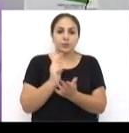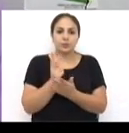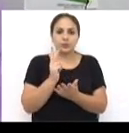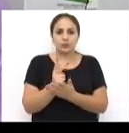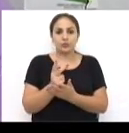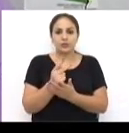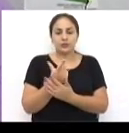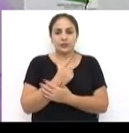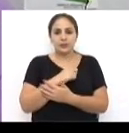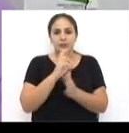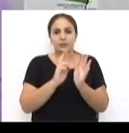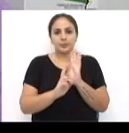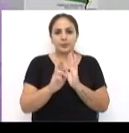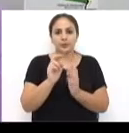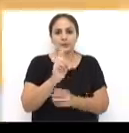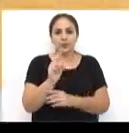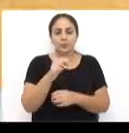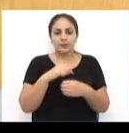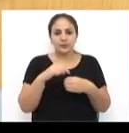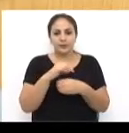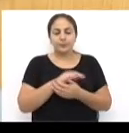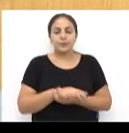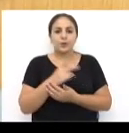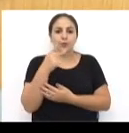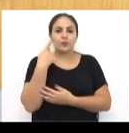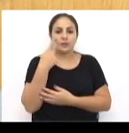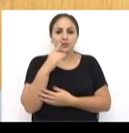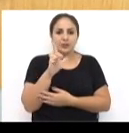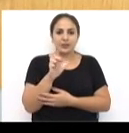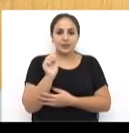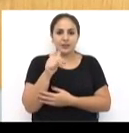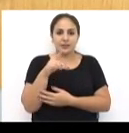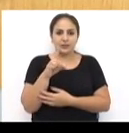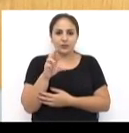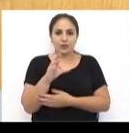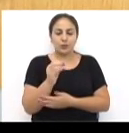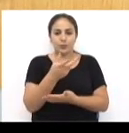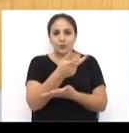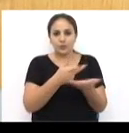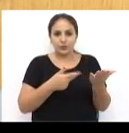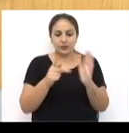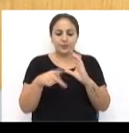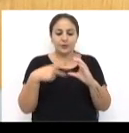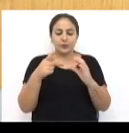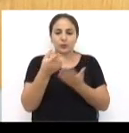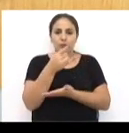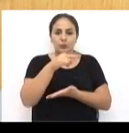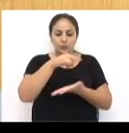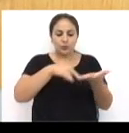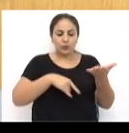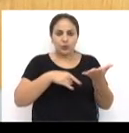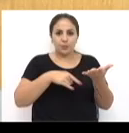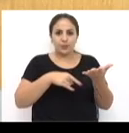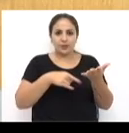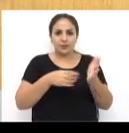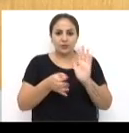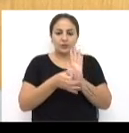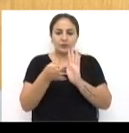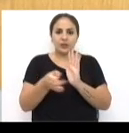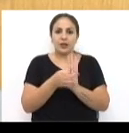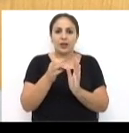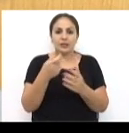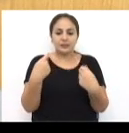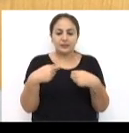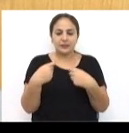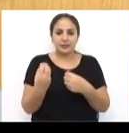continuar certamente levando o nome da nossa cidade. O vereador Leandro Rosso acaba de protocolar no Legislativo um documento onde indica a